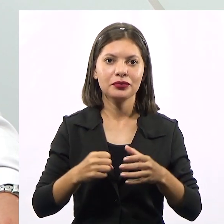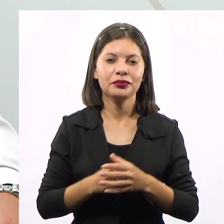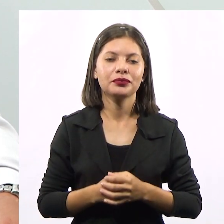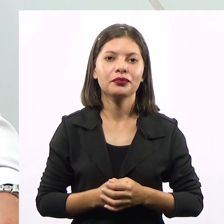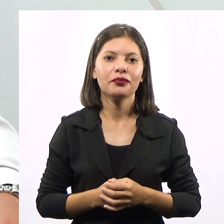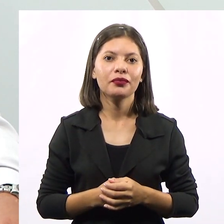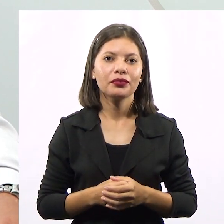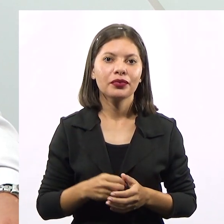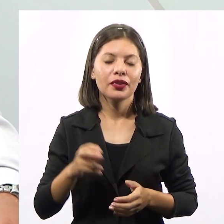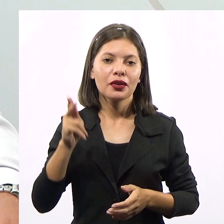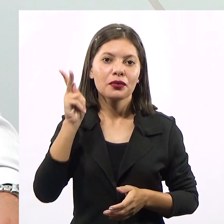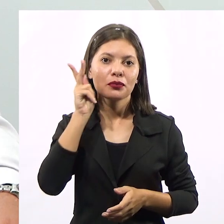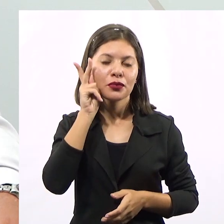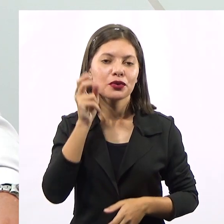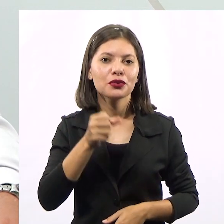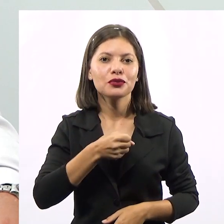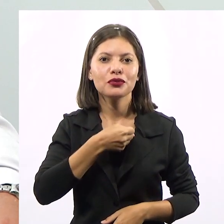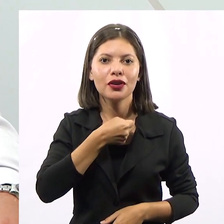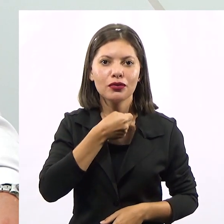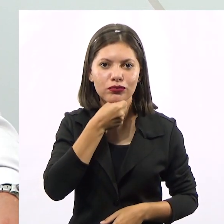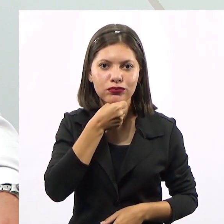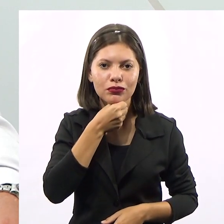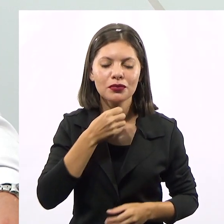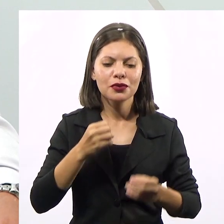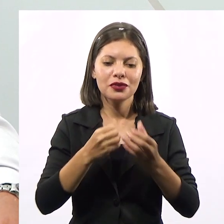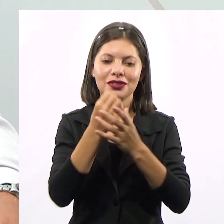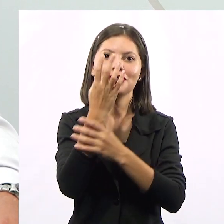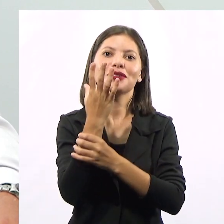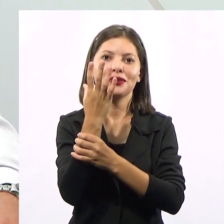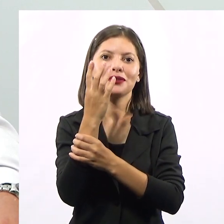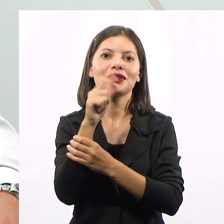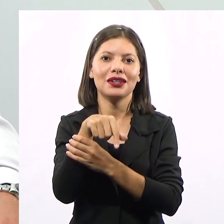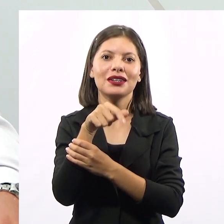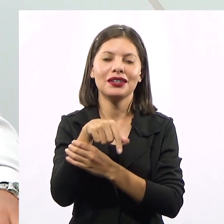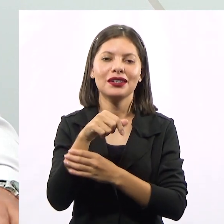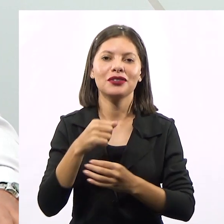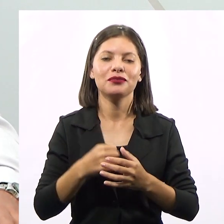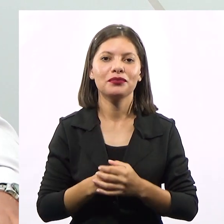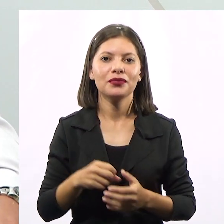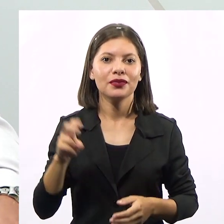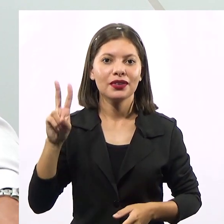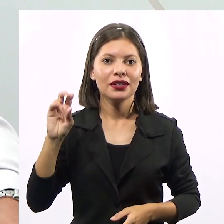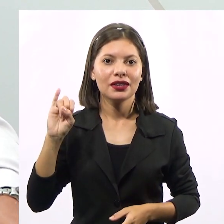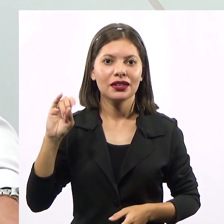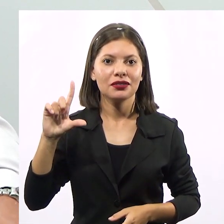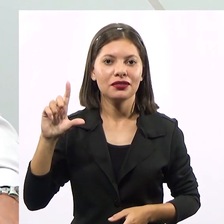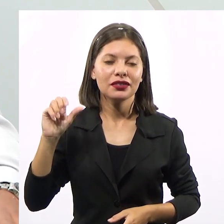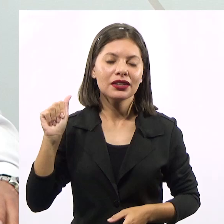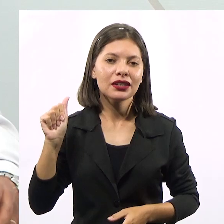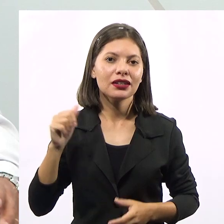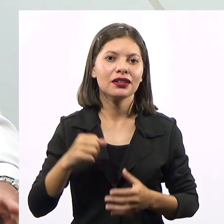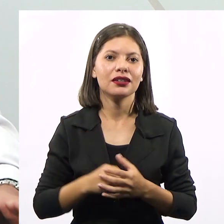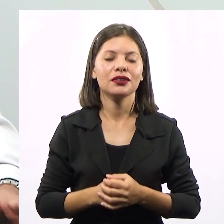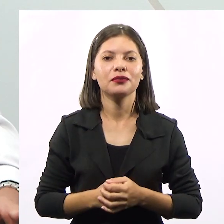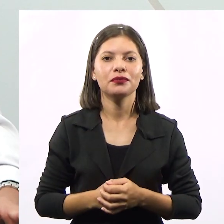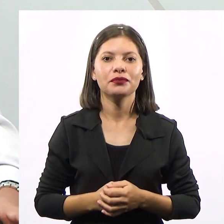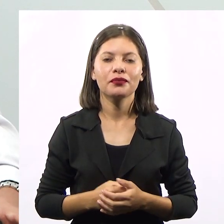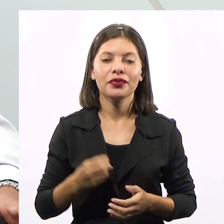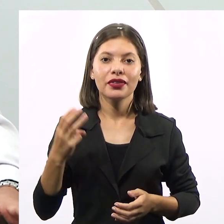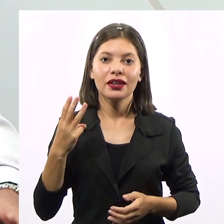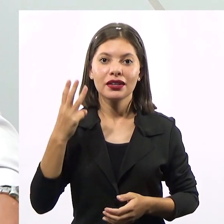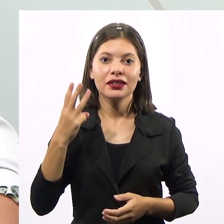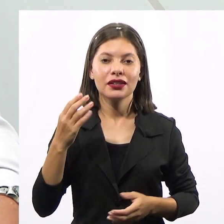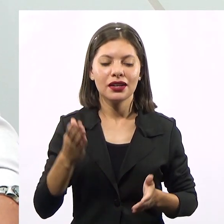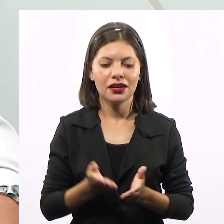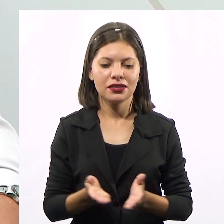é a região que Porto Velho basicamente se originou, né, ali próximo à Vila Caiari. Tem ali o